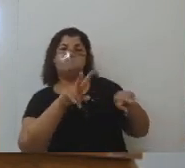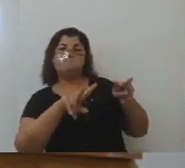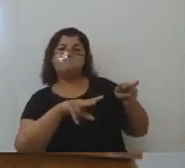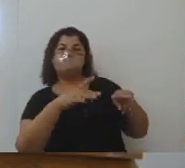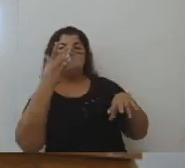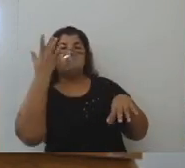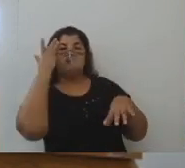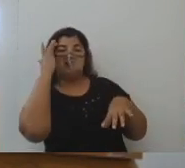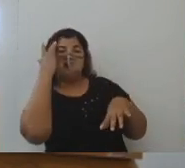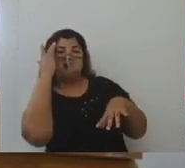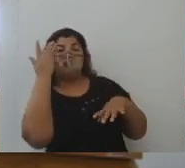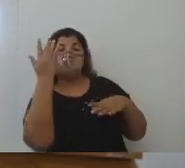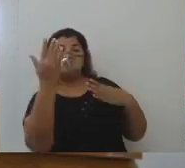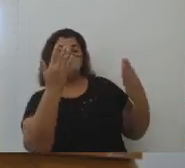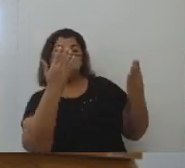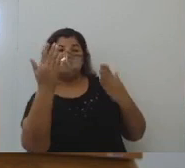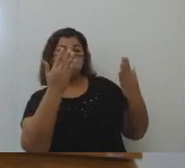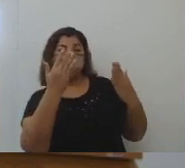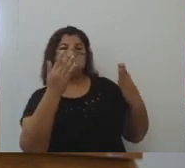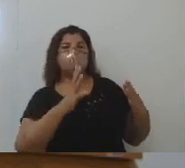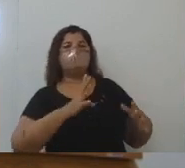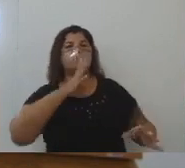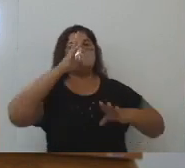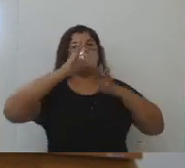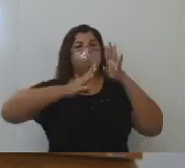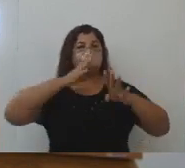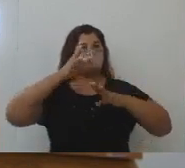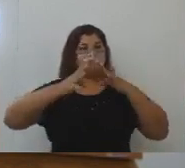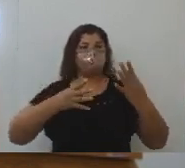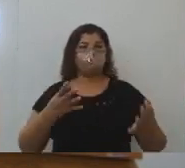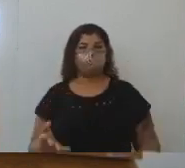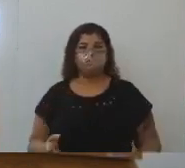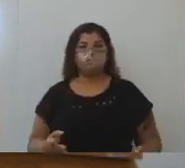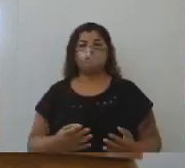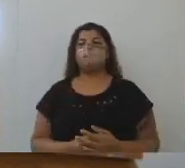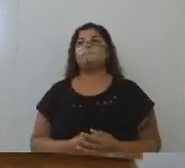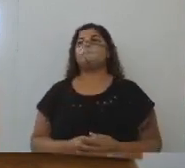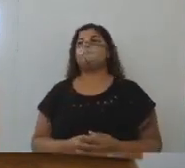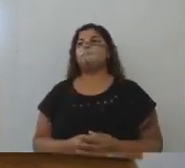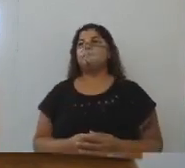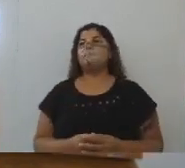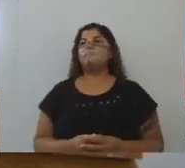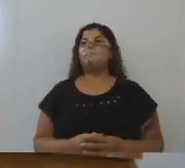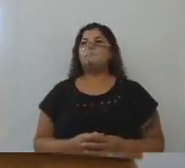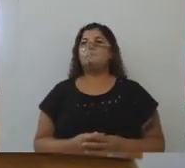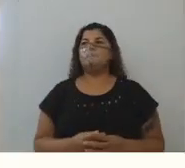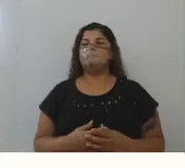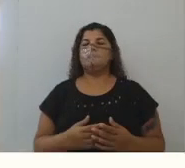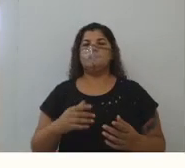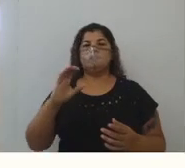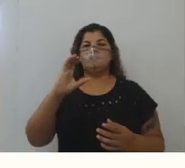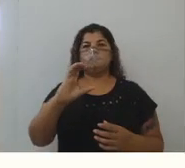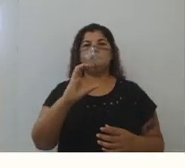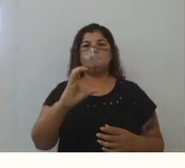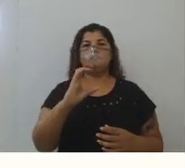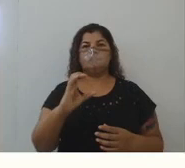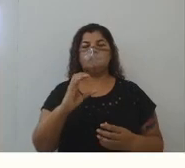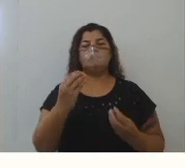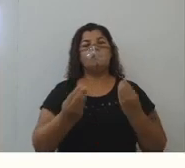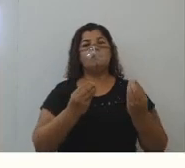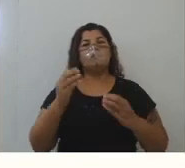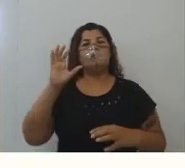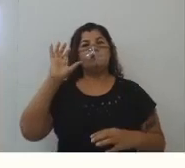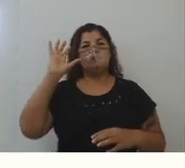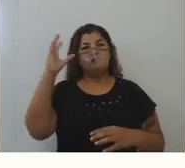coisa ou que elas são outra, certo? Letra C. Tomar